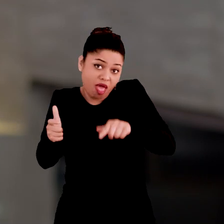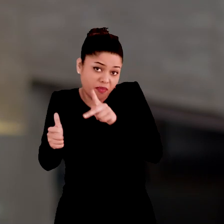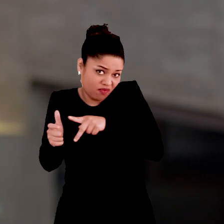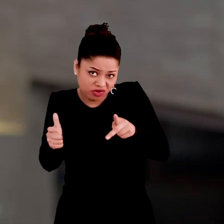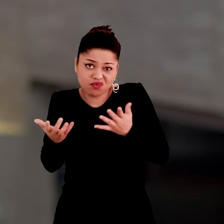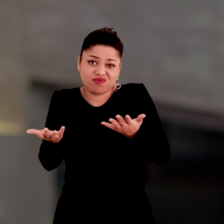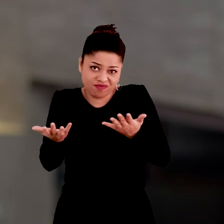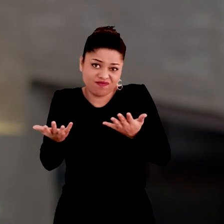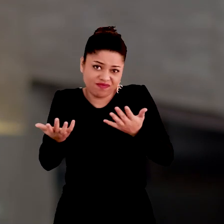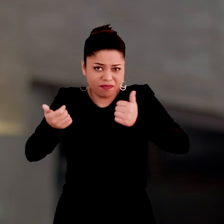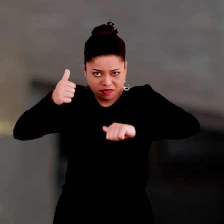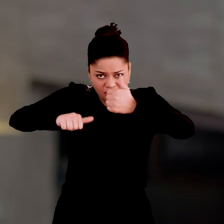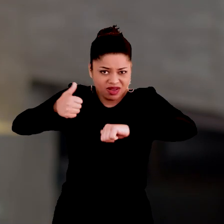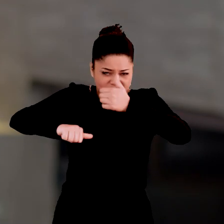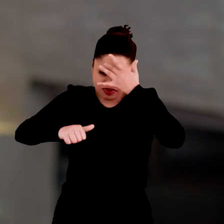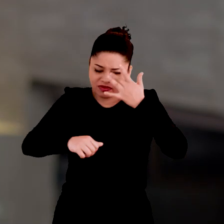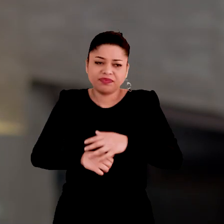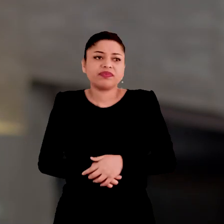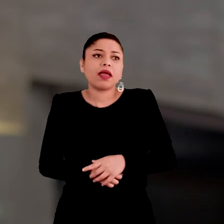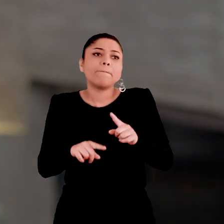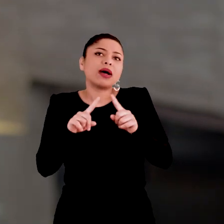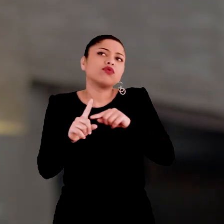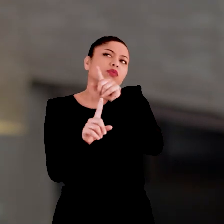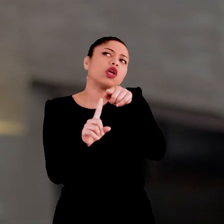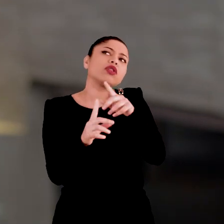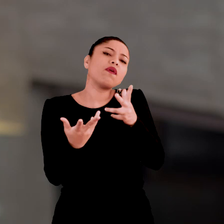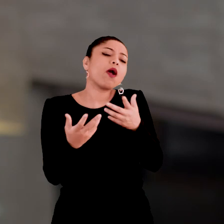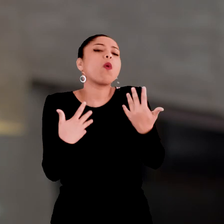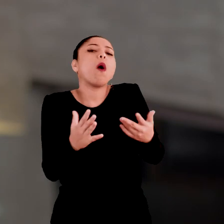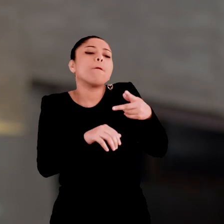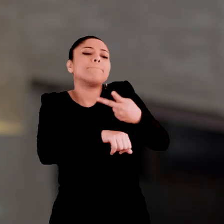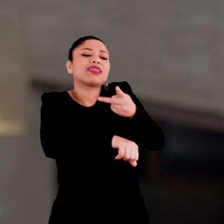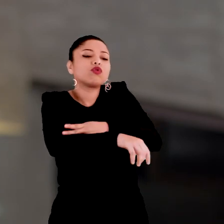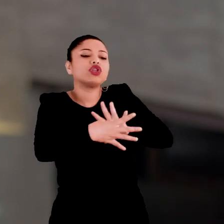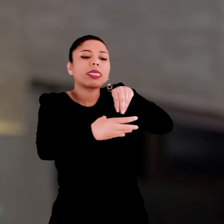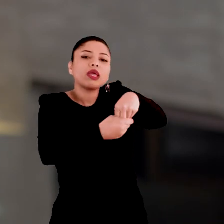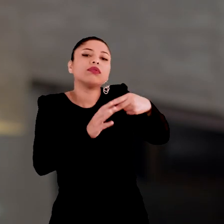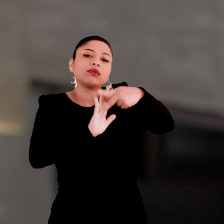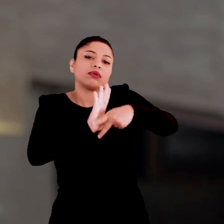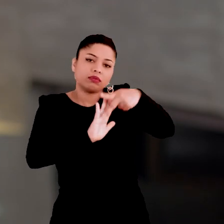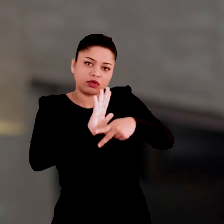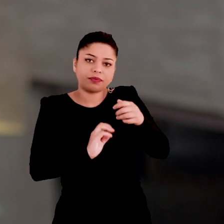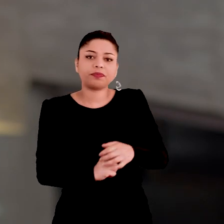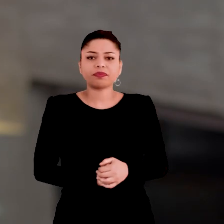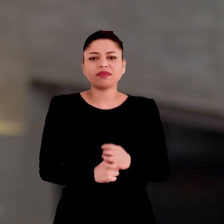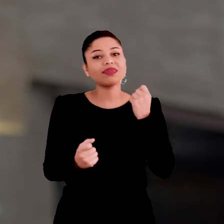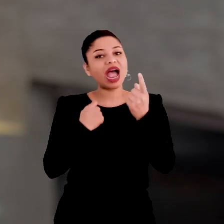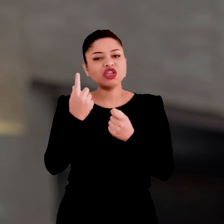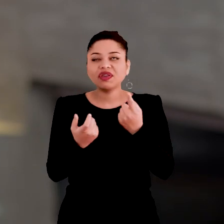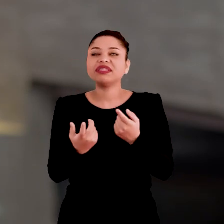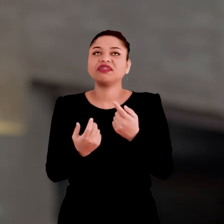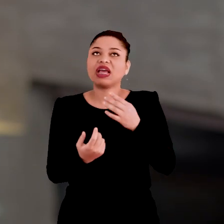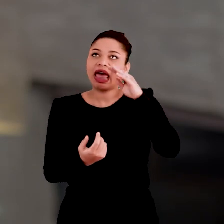principal ideia é de uma pedagogia, assim, que vem a partir dos projetos, né? Às vezes a gente escuta na